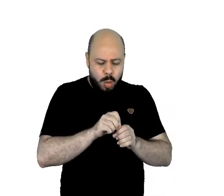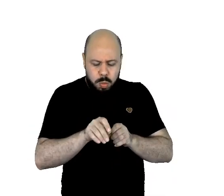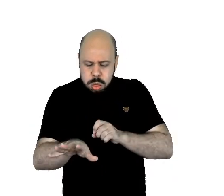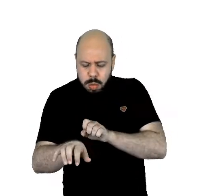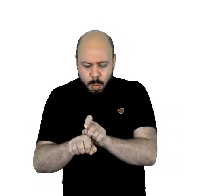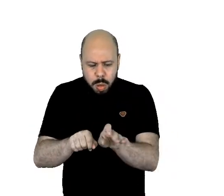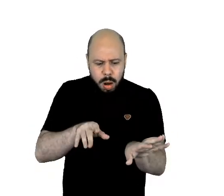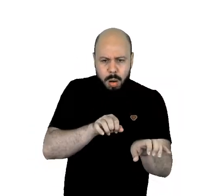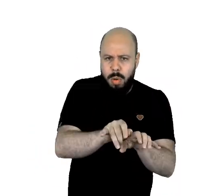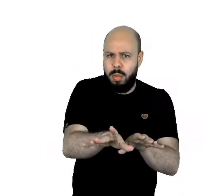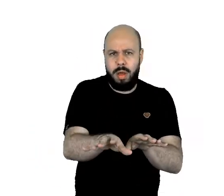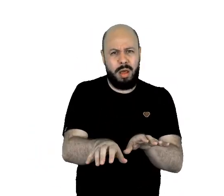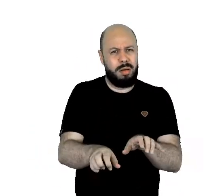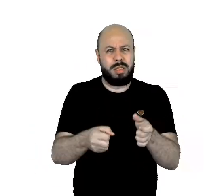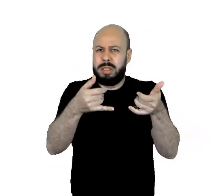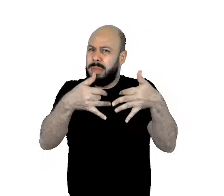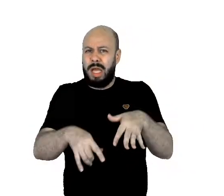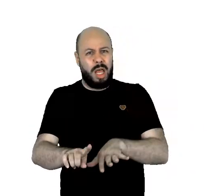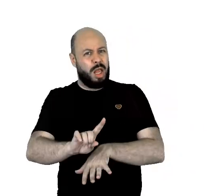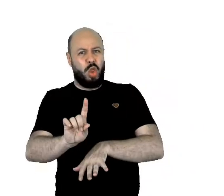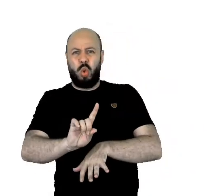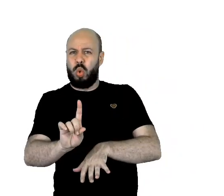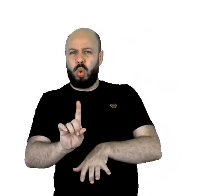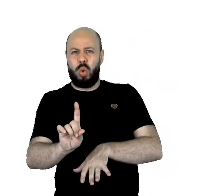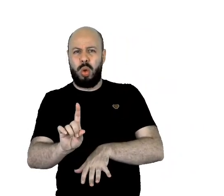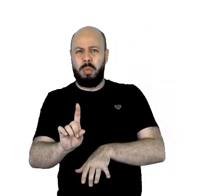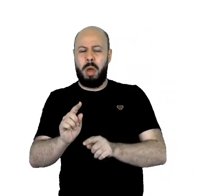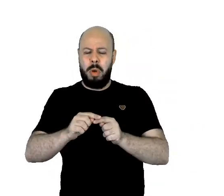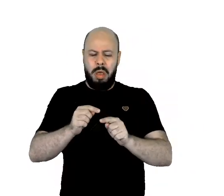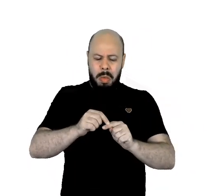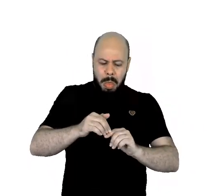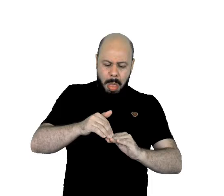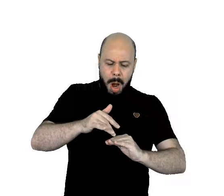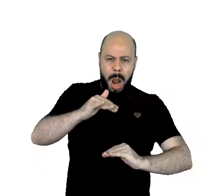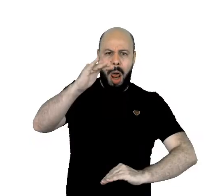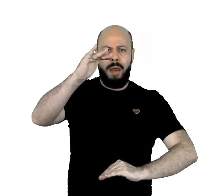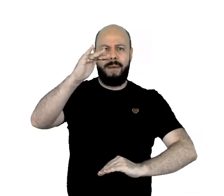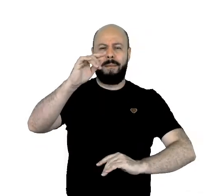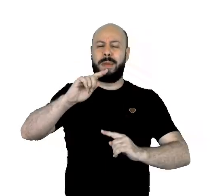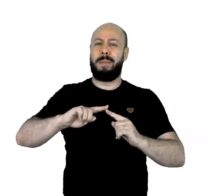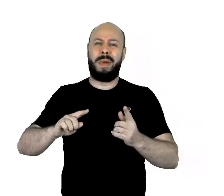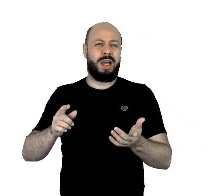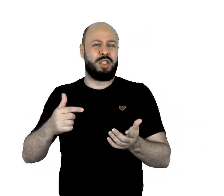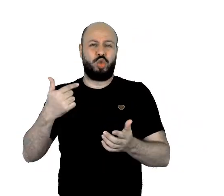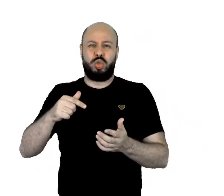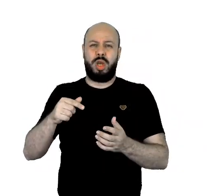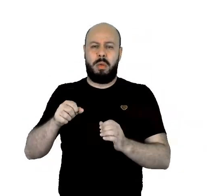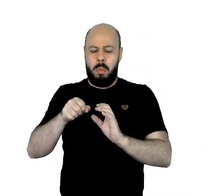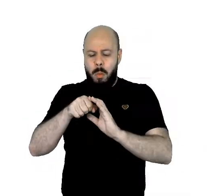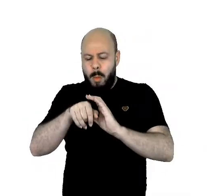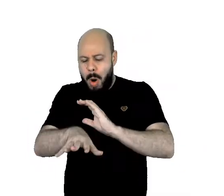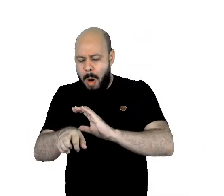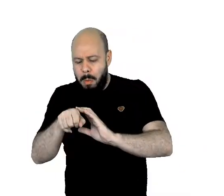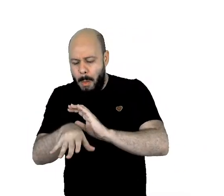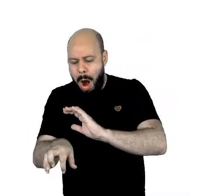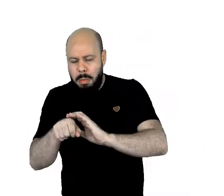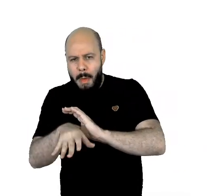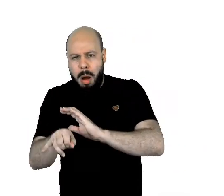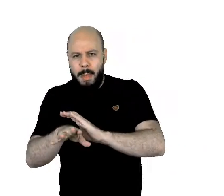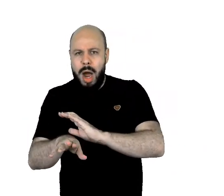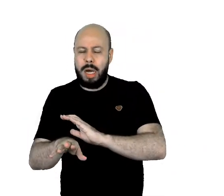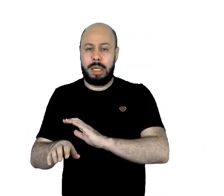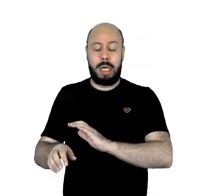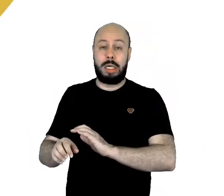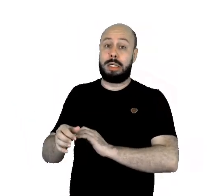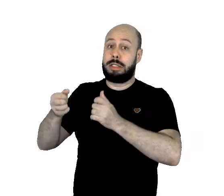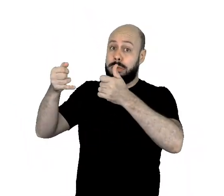ter uma justificativa para o aumento. Se fosse o caso, mas não tem, fecha aspas, disse a cozinheira